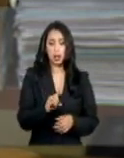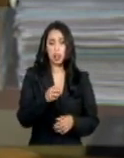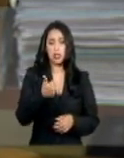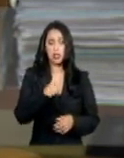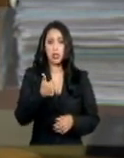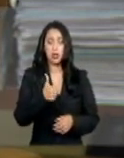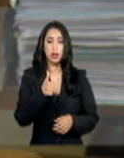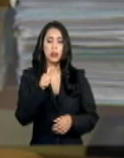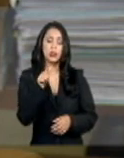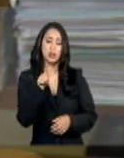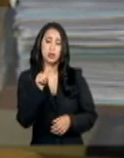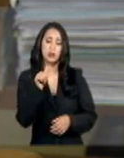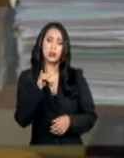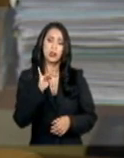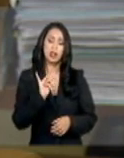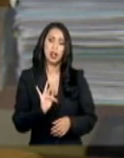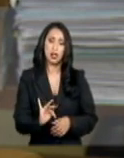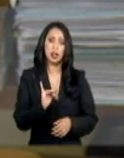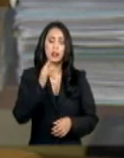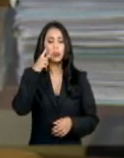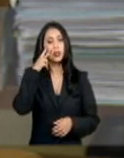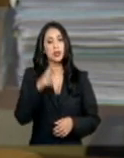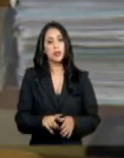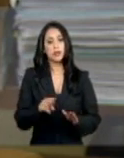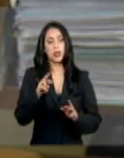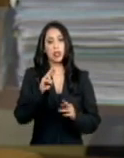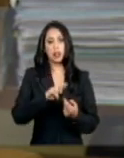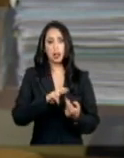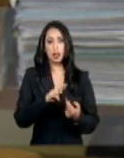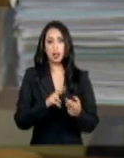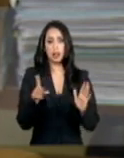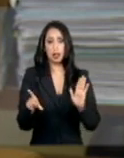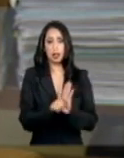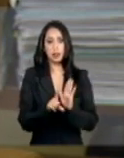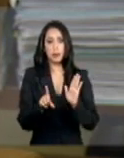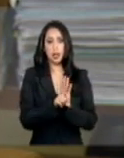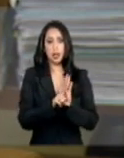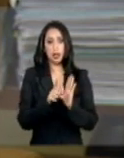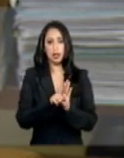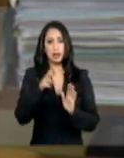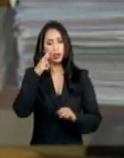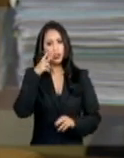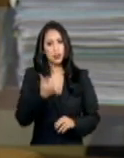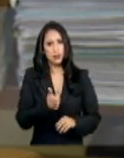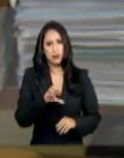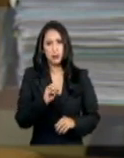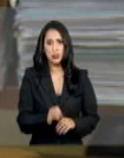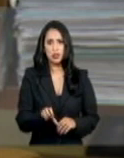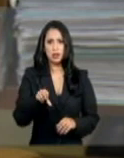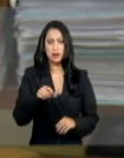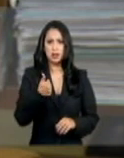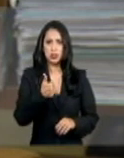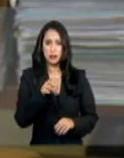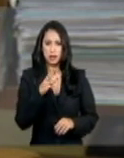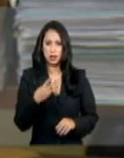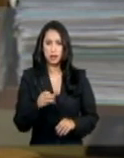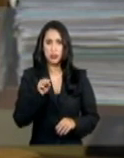cujo sentido normativo ver rose diversos índices baixos da lei e para o artigo 10 da lei 9615 98